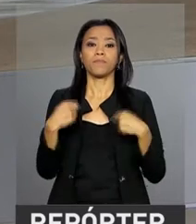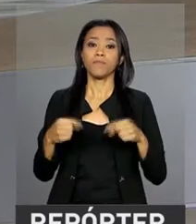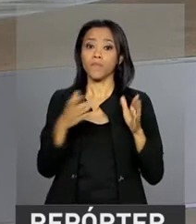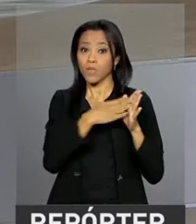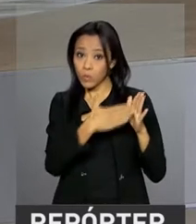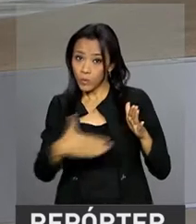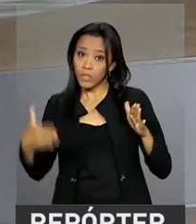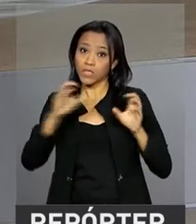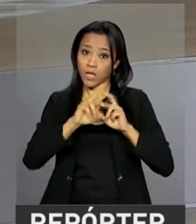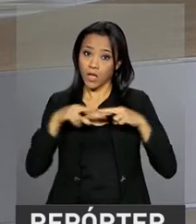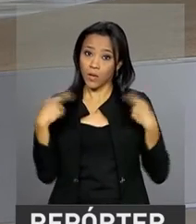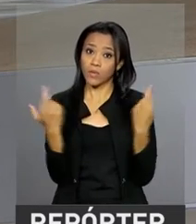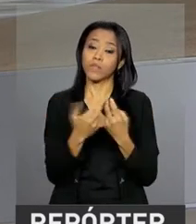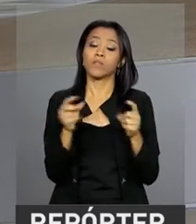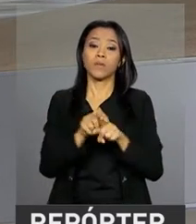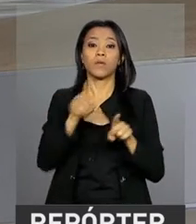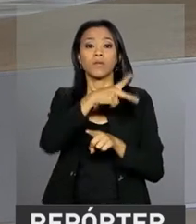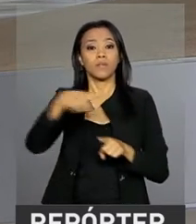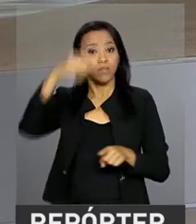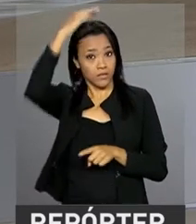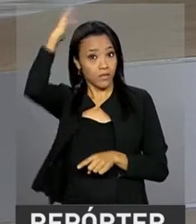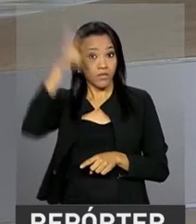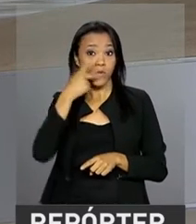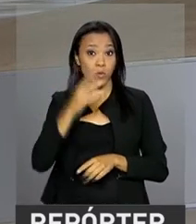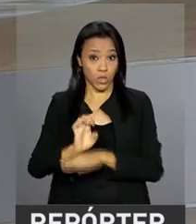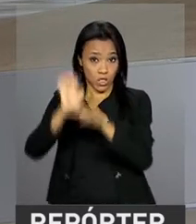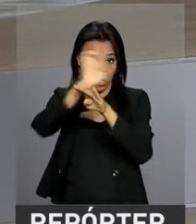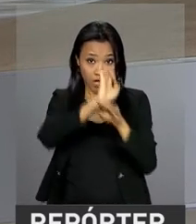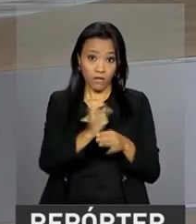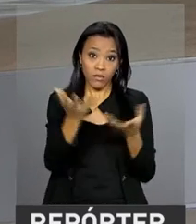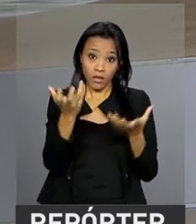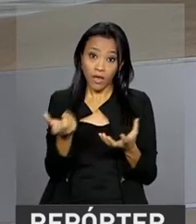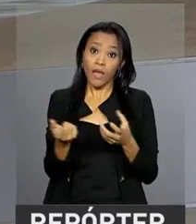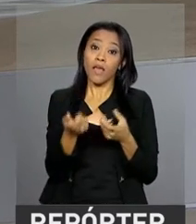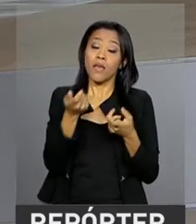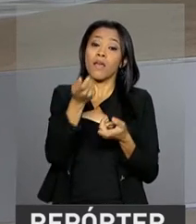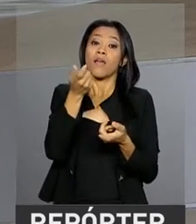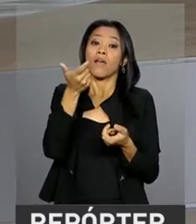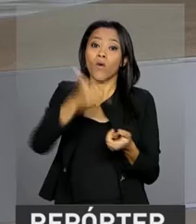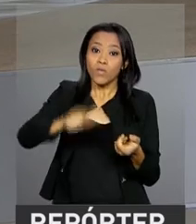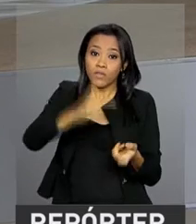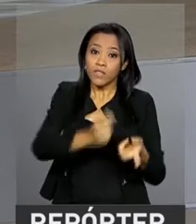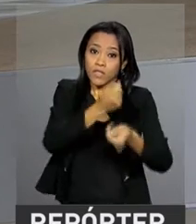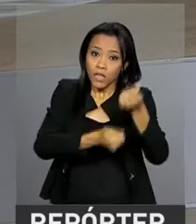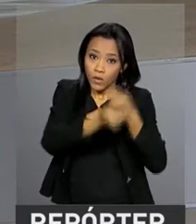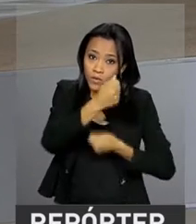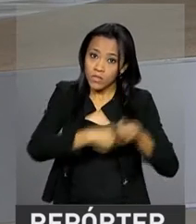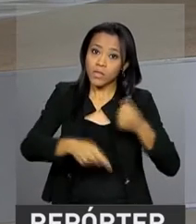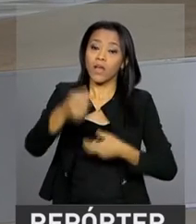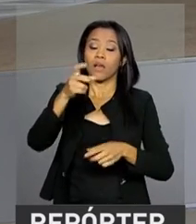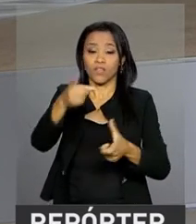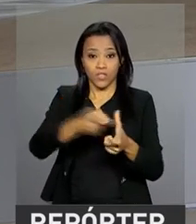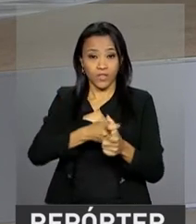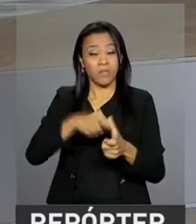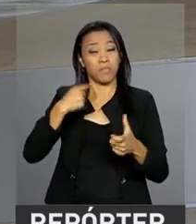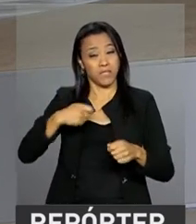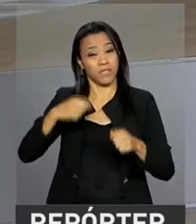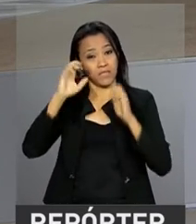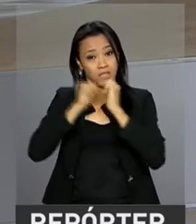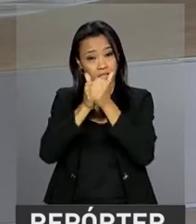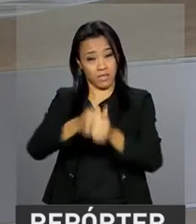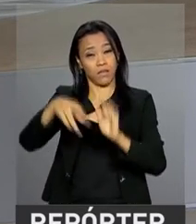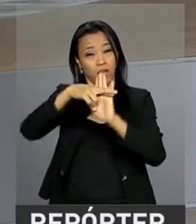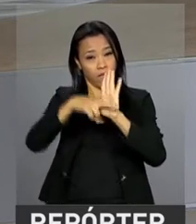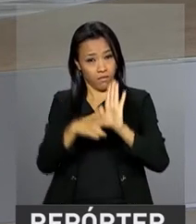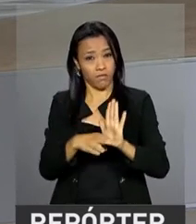reunião o presidente michel temer disse ainda que os estados que quiserem renegociar dívidas com a união não ter se adotar uma série de medidas como